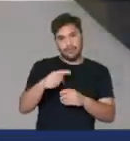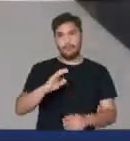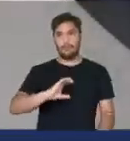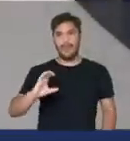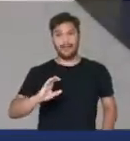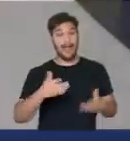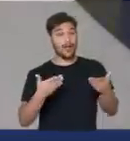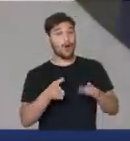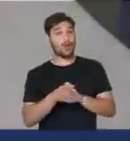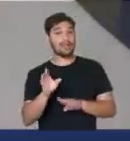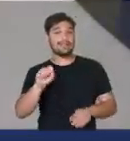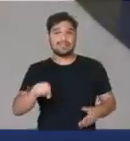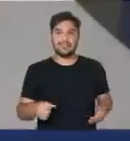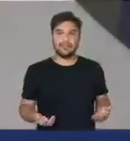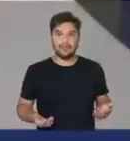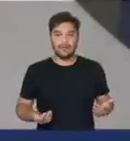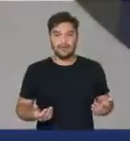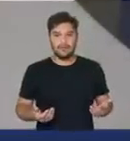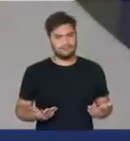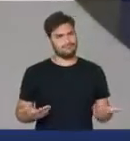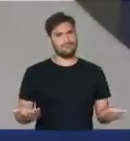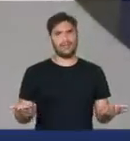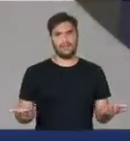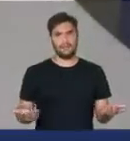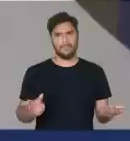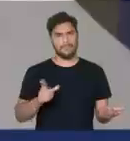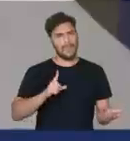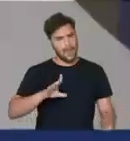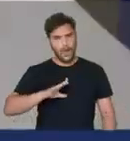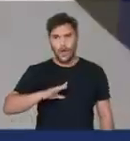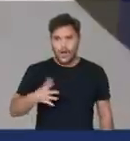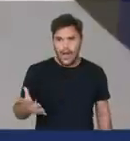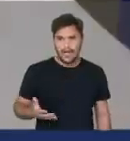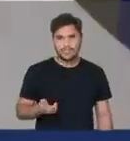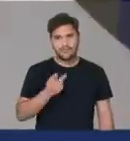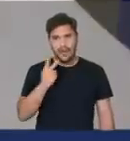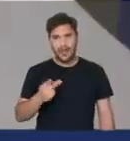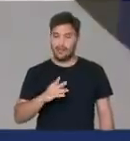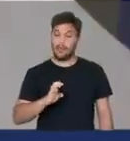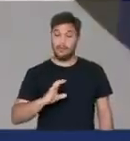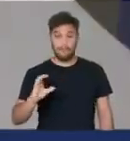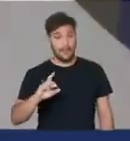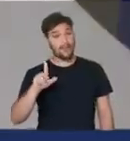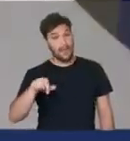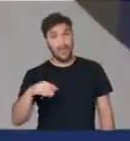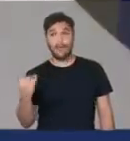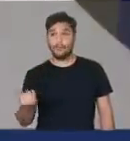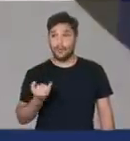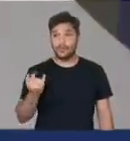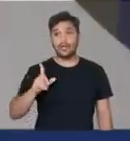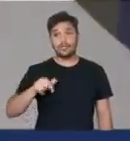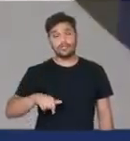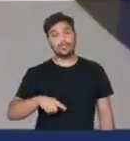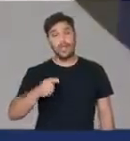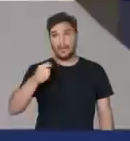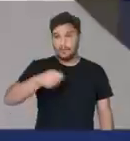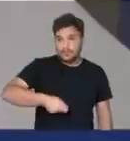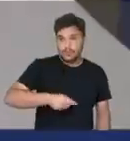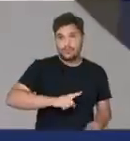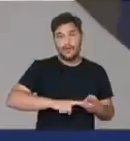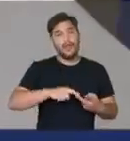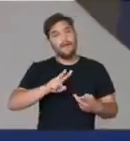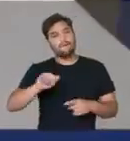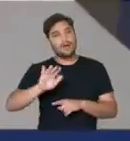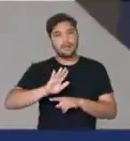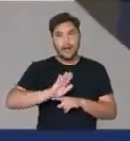PEC e depois orientam sim. Ora, tenham coragem então de dizer que a PEC é importante, que ela é positiva, que ela